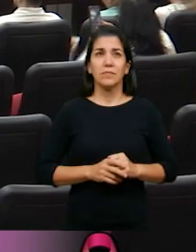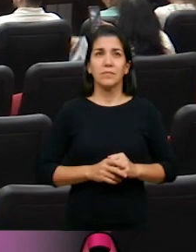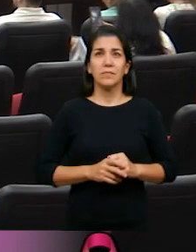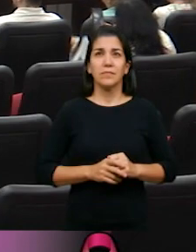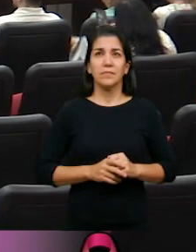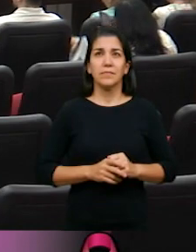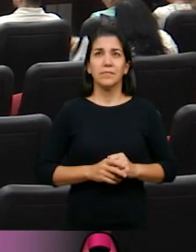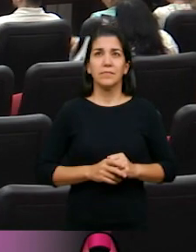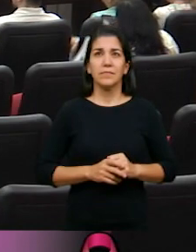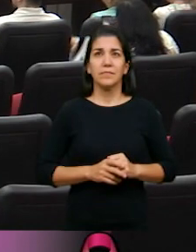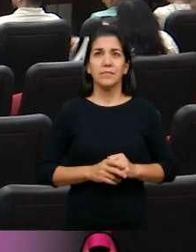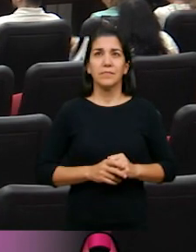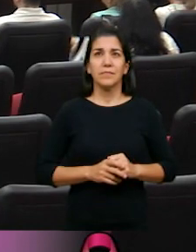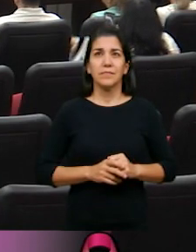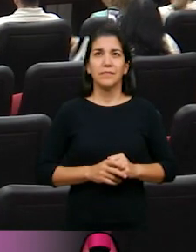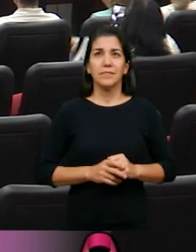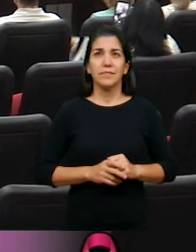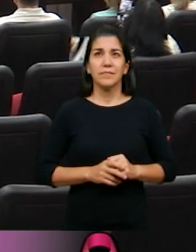Pode ir.